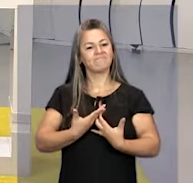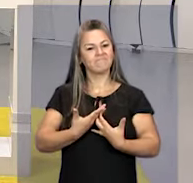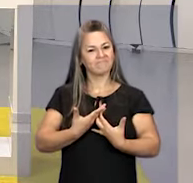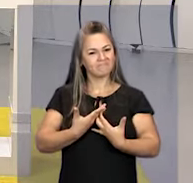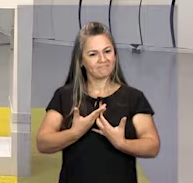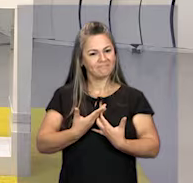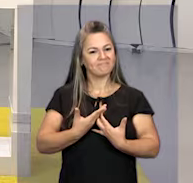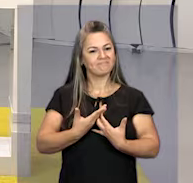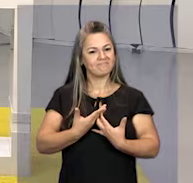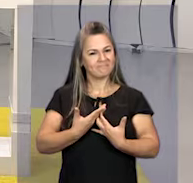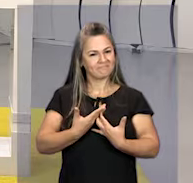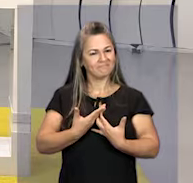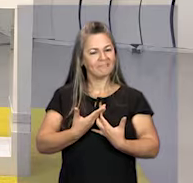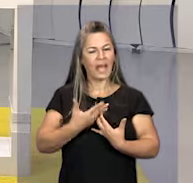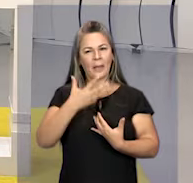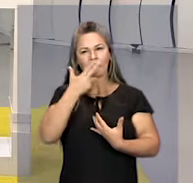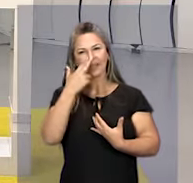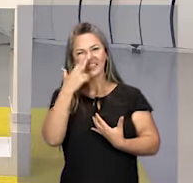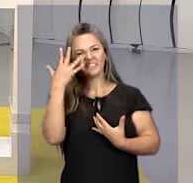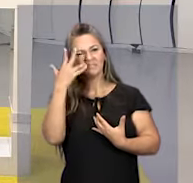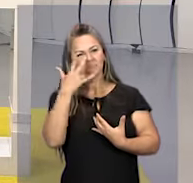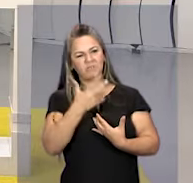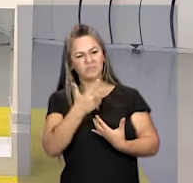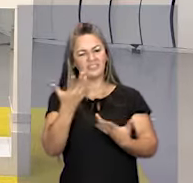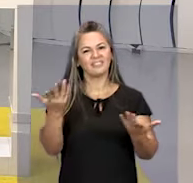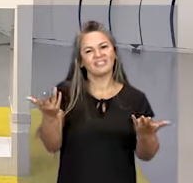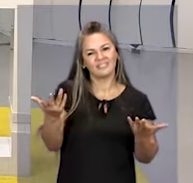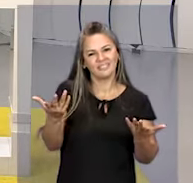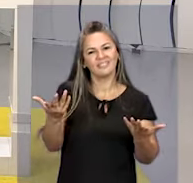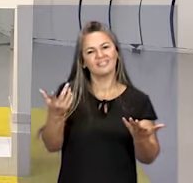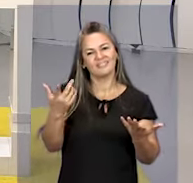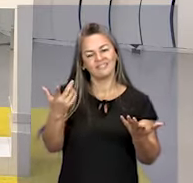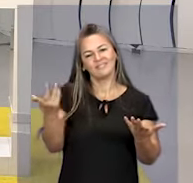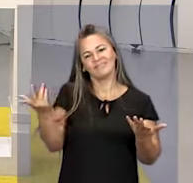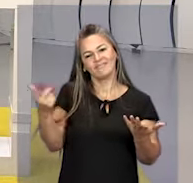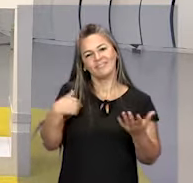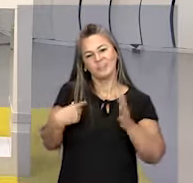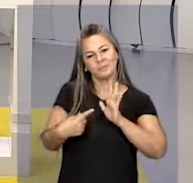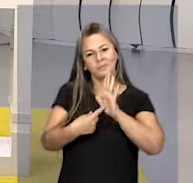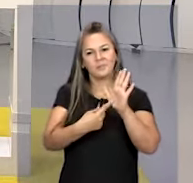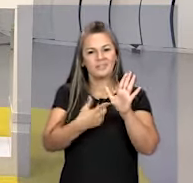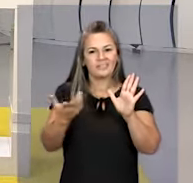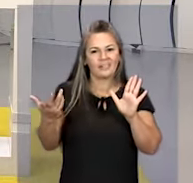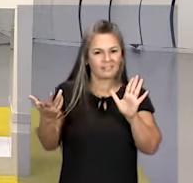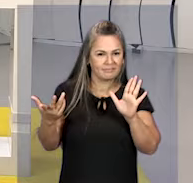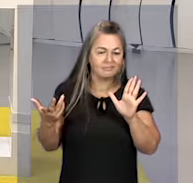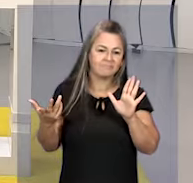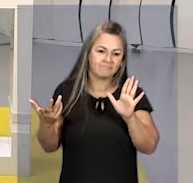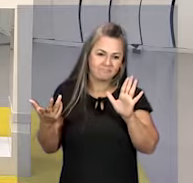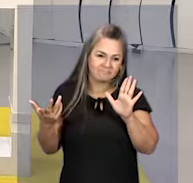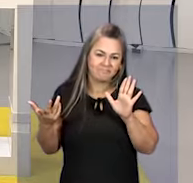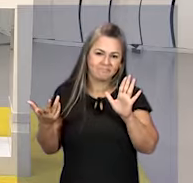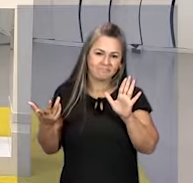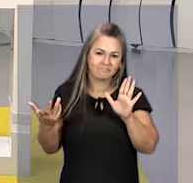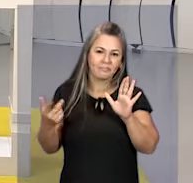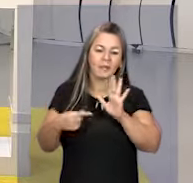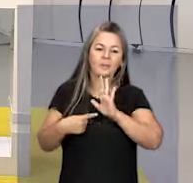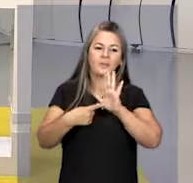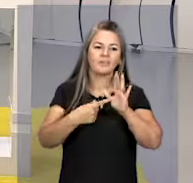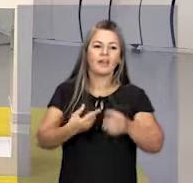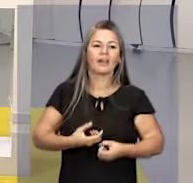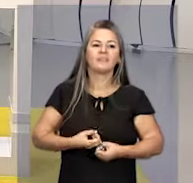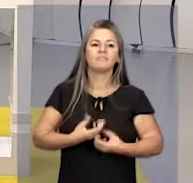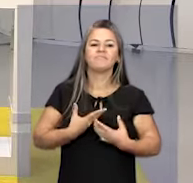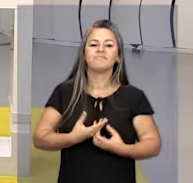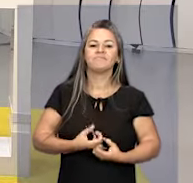uma forma mais bonita de falar uma coisa que todo mundo está cansado de saber, é uma coisa para trazer poesia para a